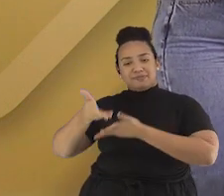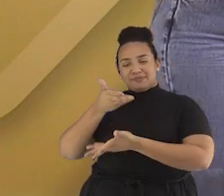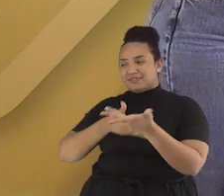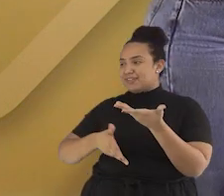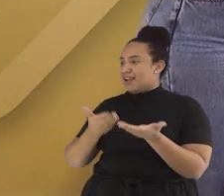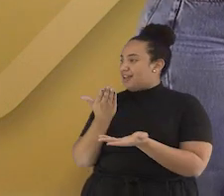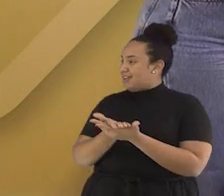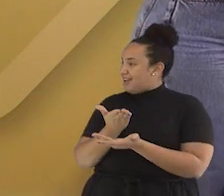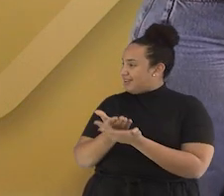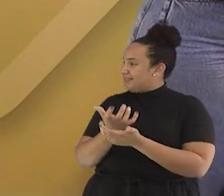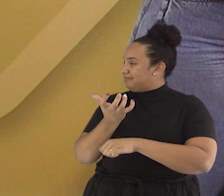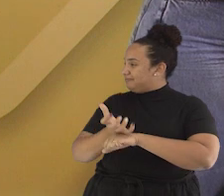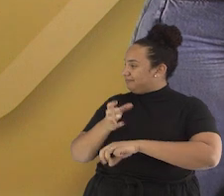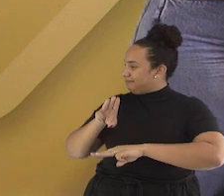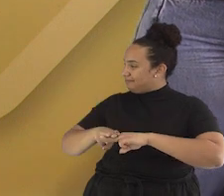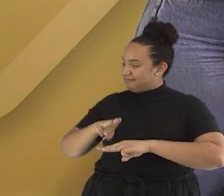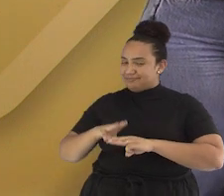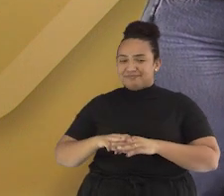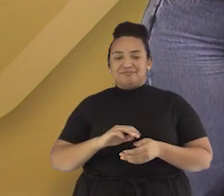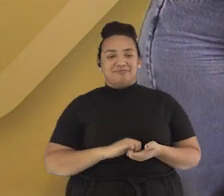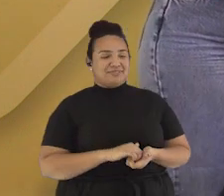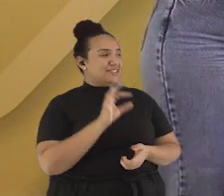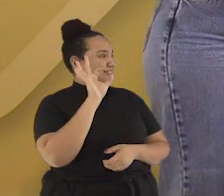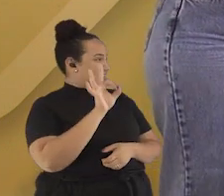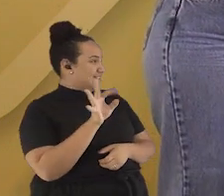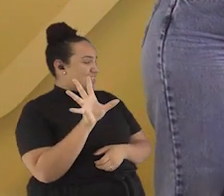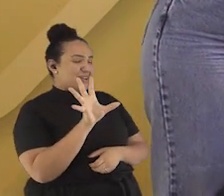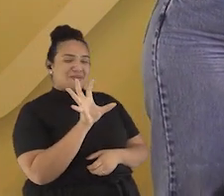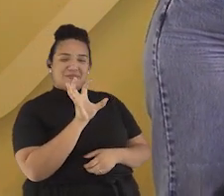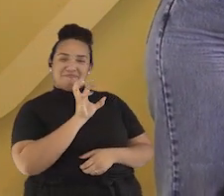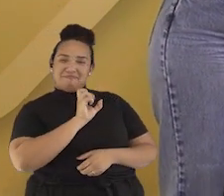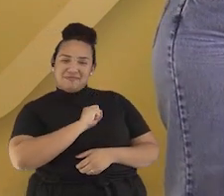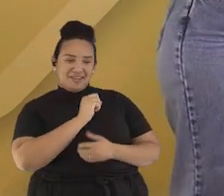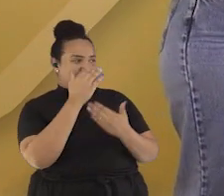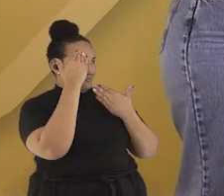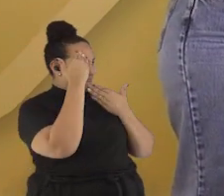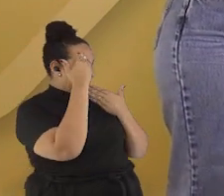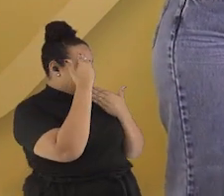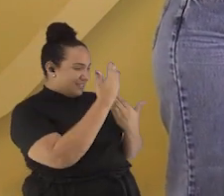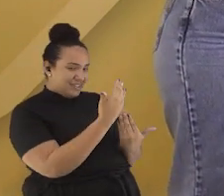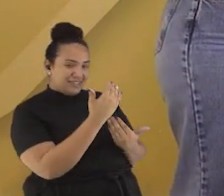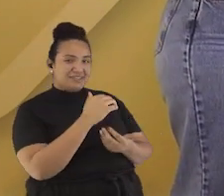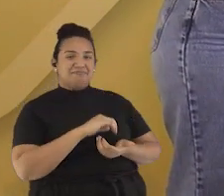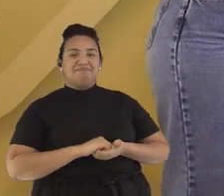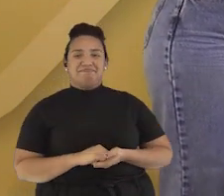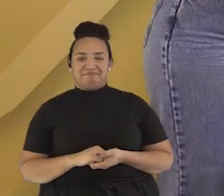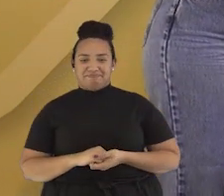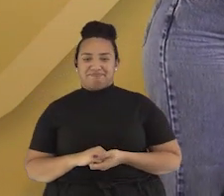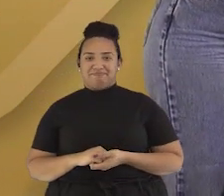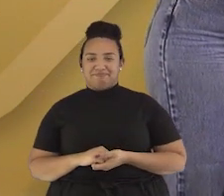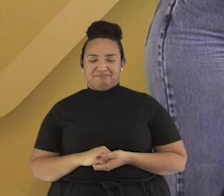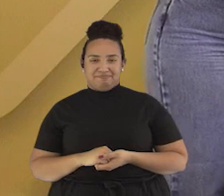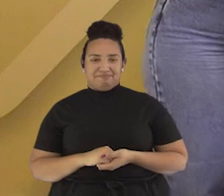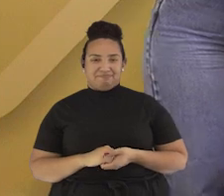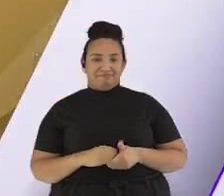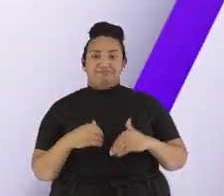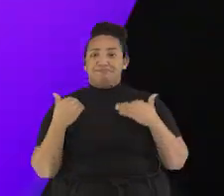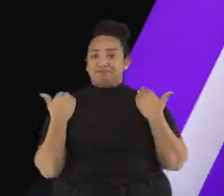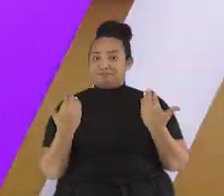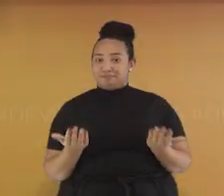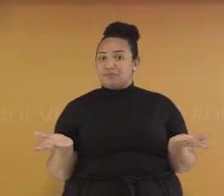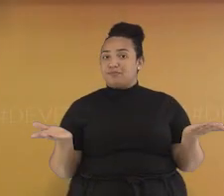tenha gostado de participar aqui da nossa aula de matemática. Com certeza, adorei participar. Muito obrigada, Obrigado a